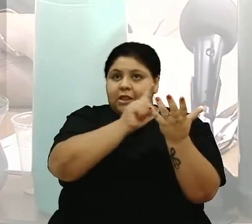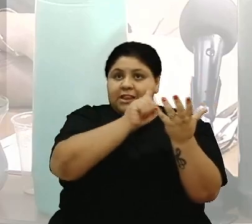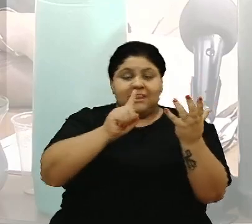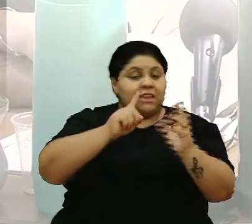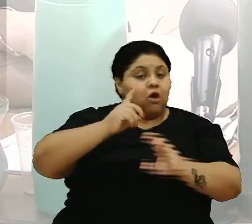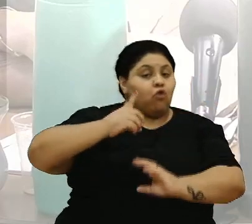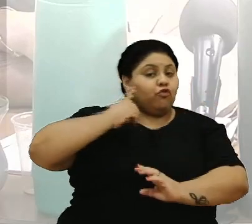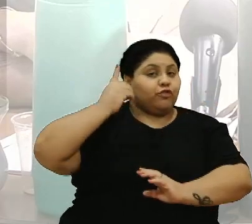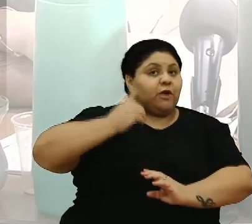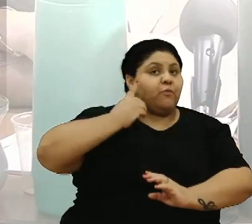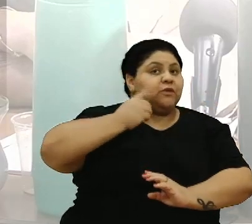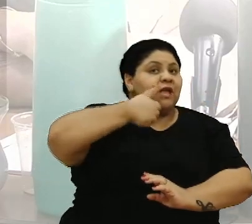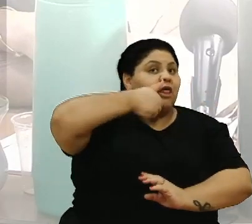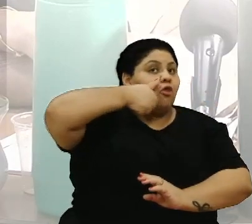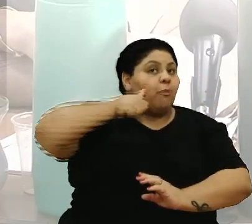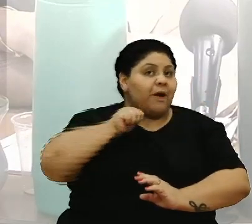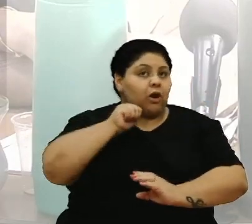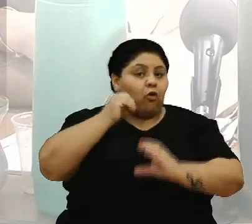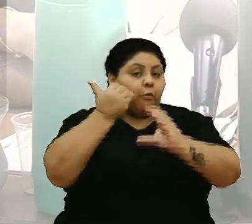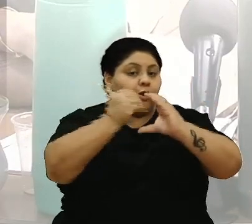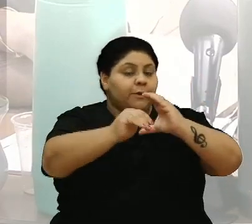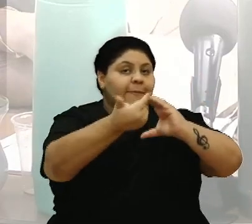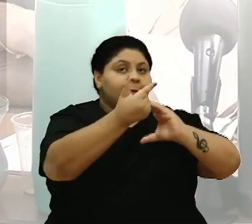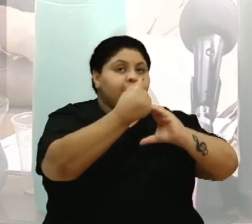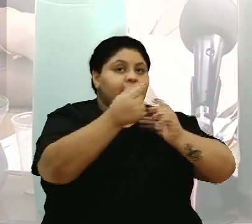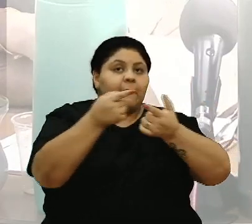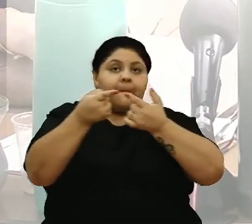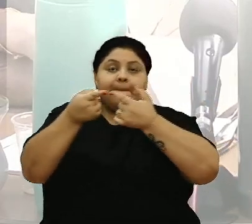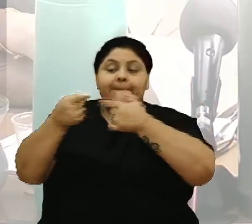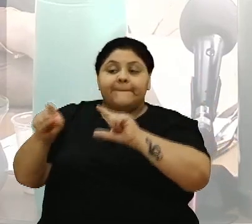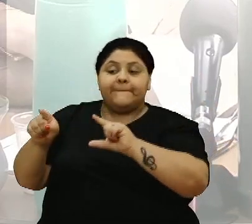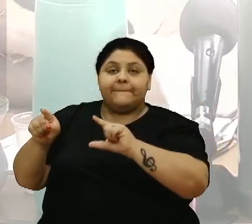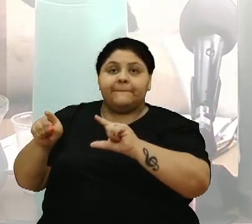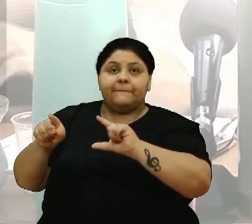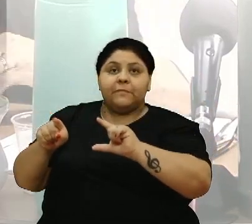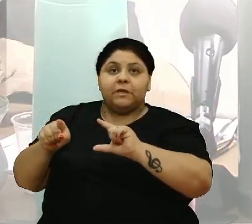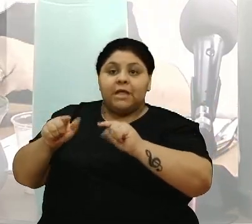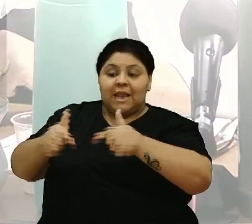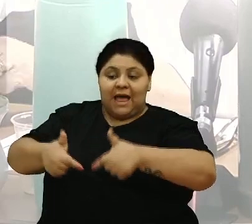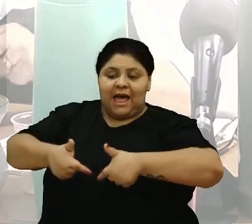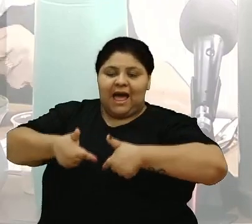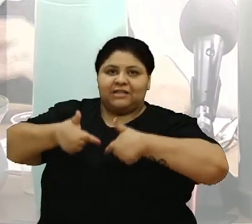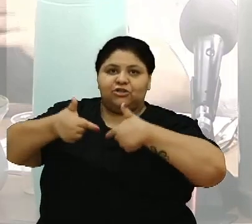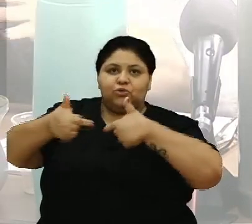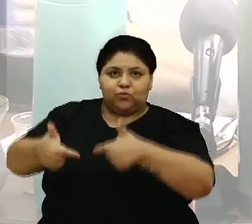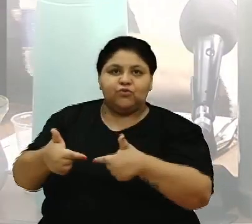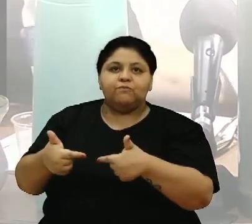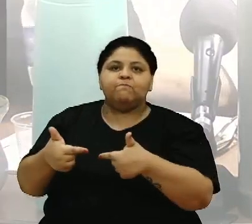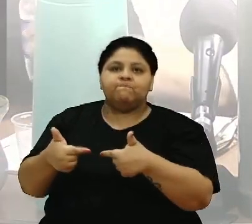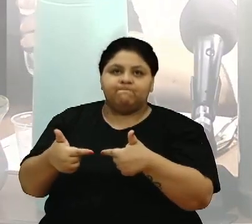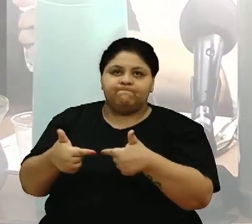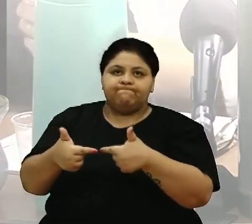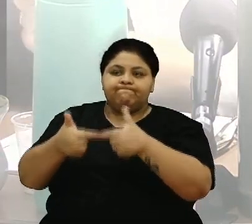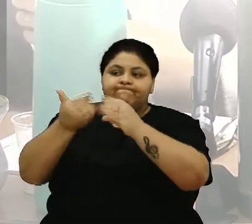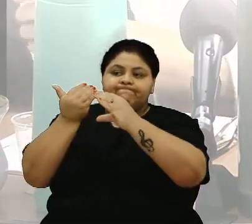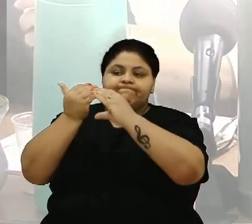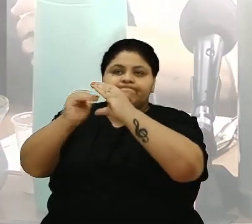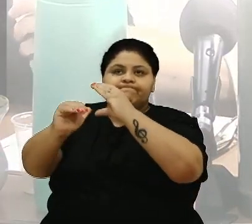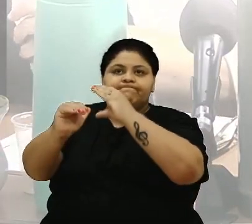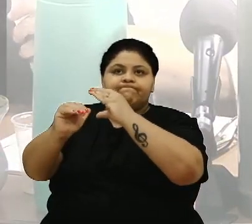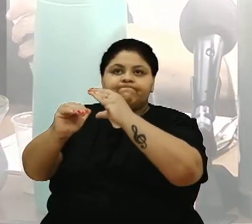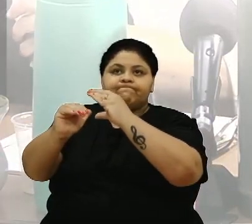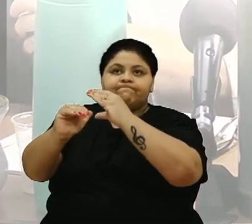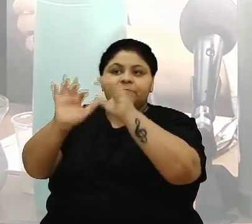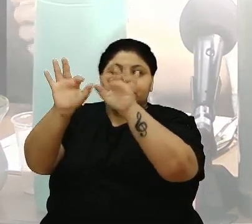deputado Marcon pelo repasse das verbas, mas pela atitude, né, de destinar e solucionar